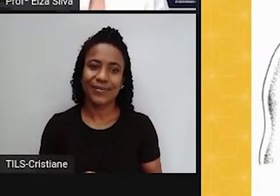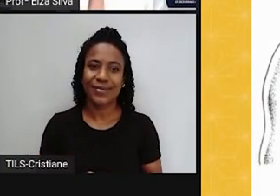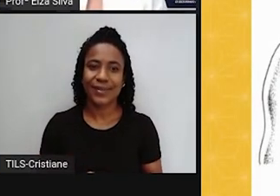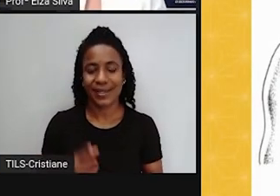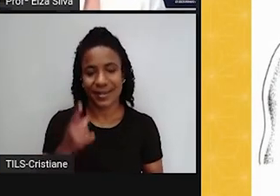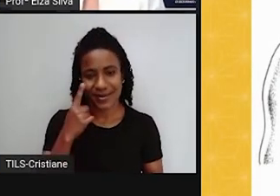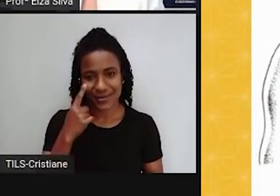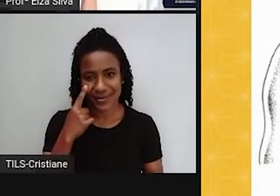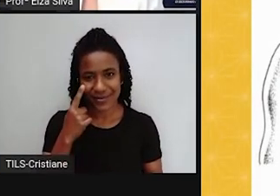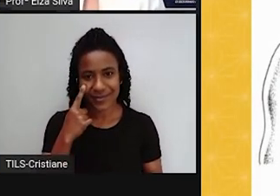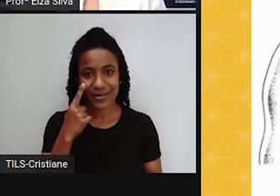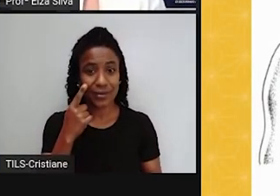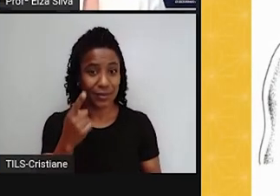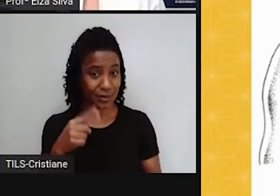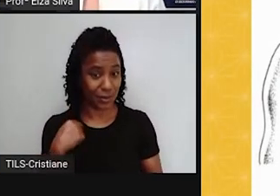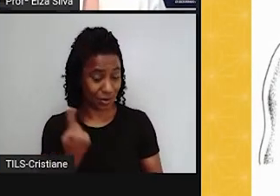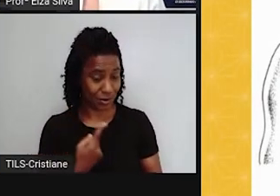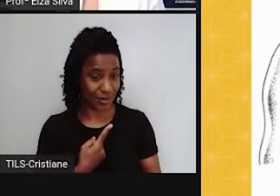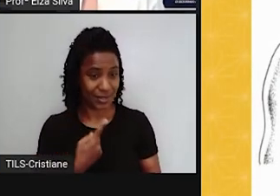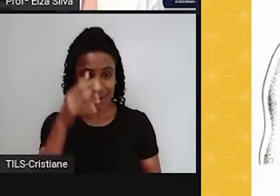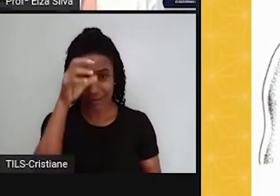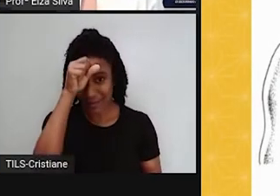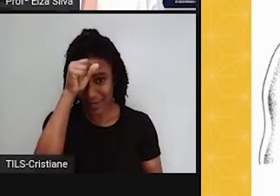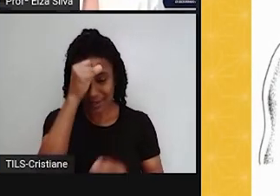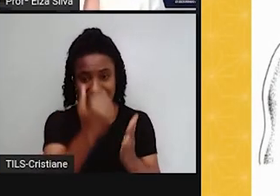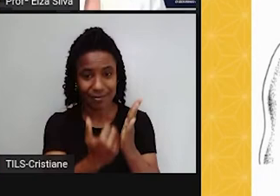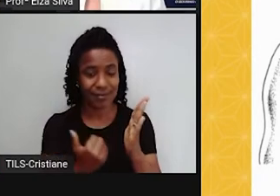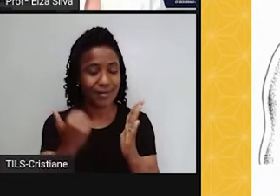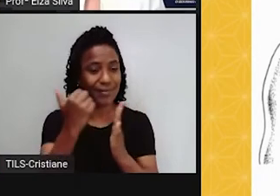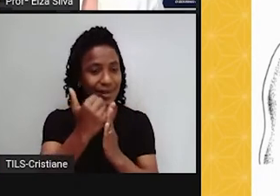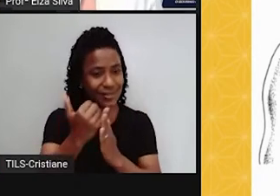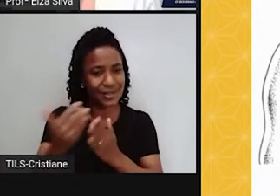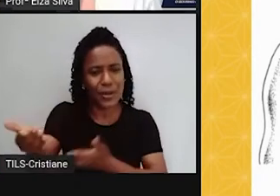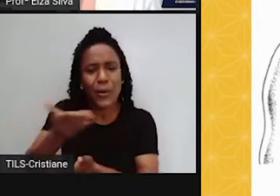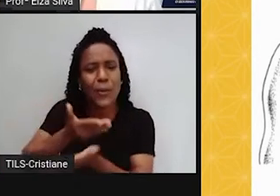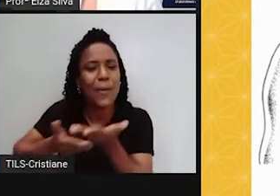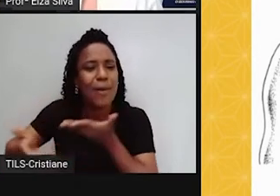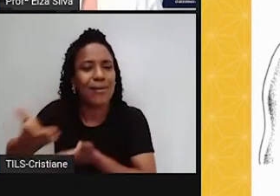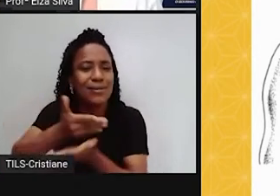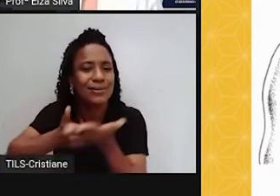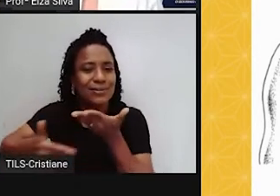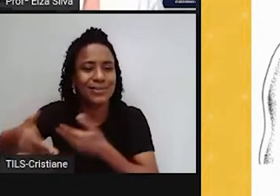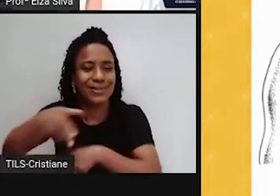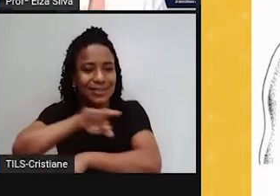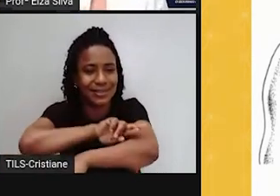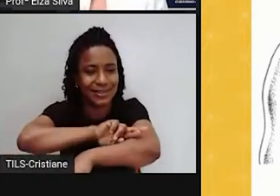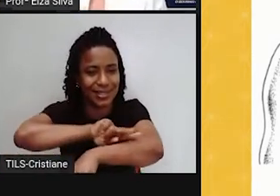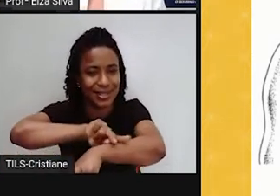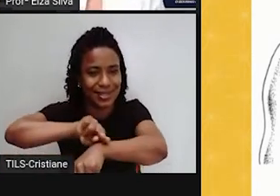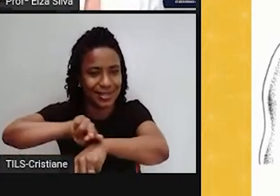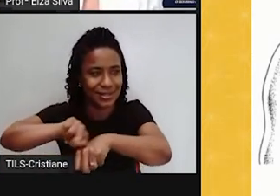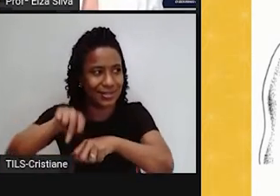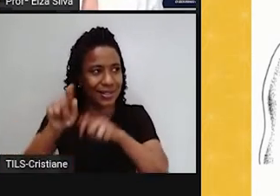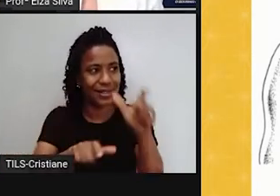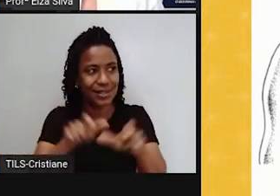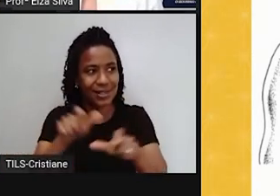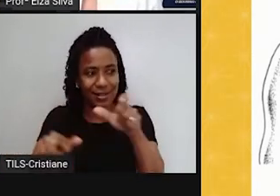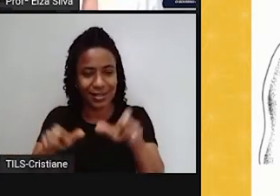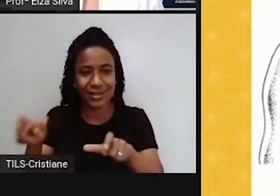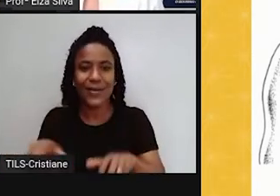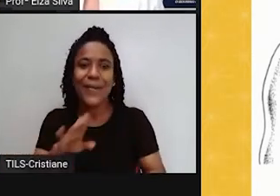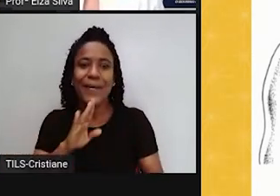vamos aprender mais um pouquinho sobre as relações étnico-raciais. Vocês conhecem o Phil